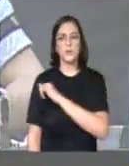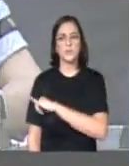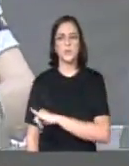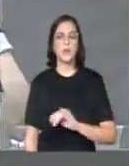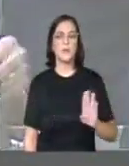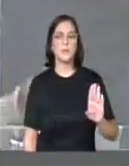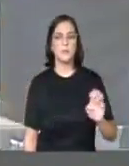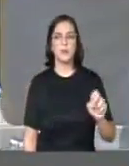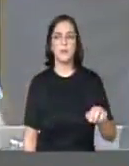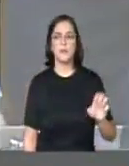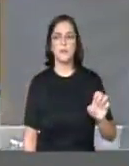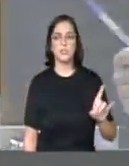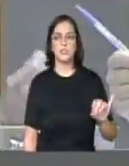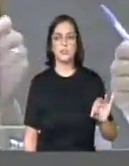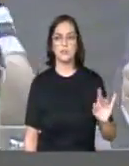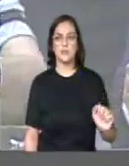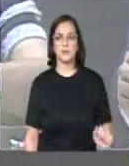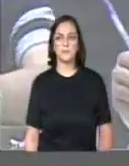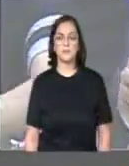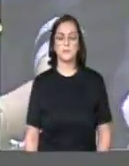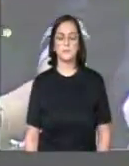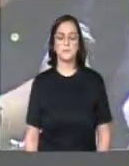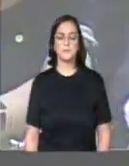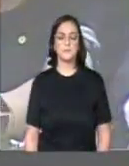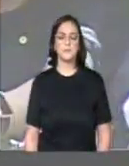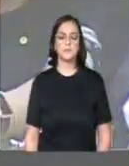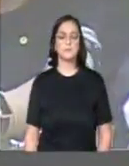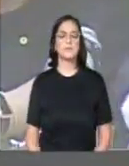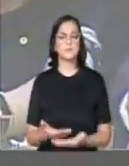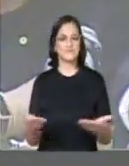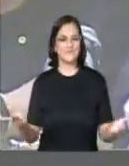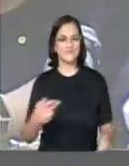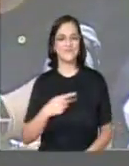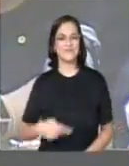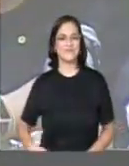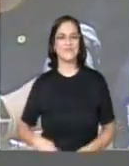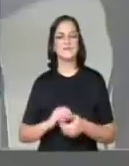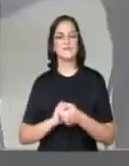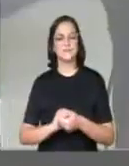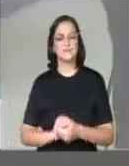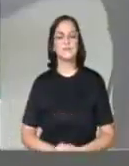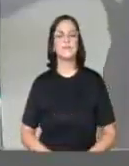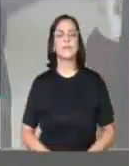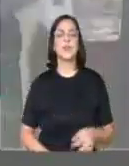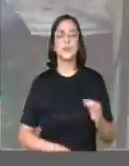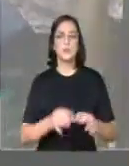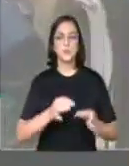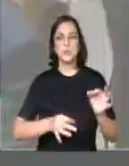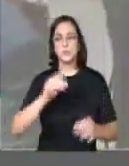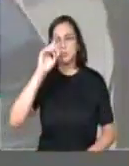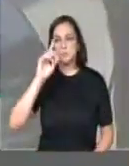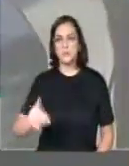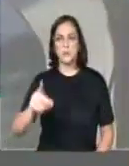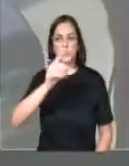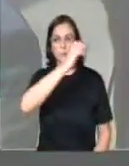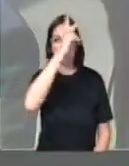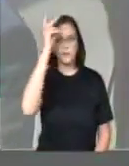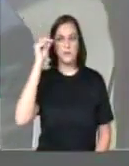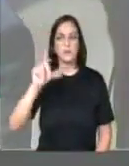Silva. Senhora Presidente, senhoras e senhores deputados, a Justiça determinou que a prefeita Lili Aimar,